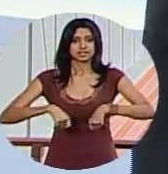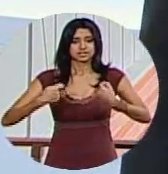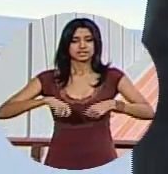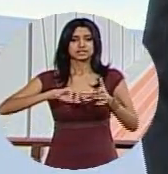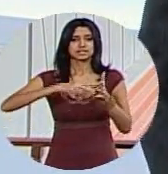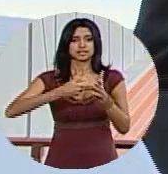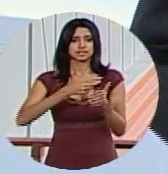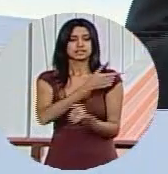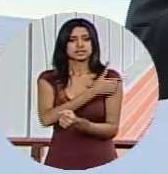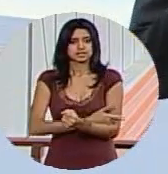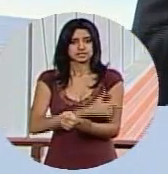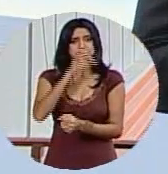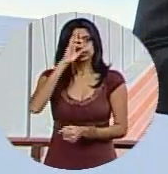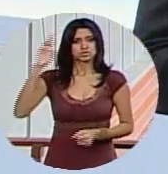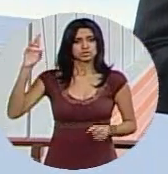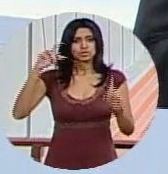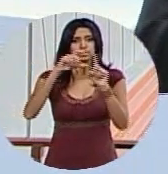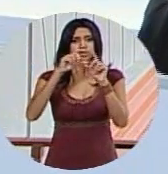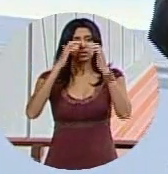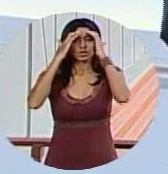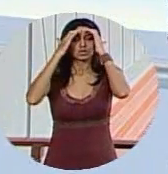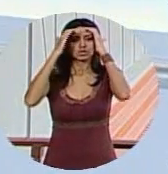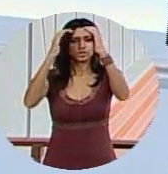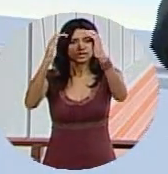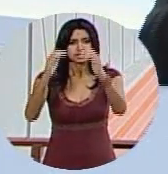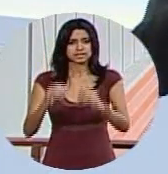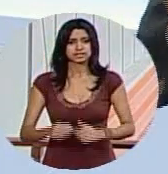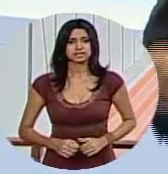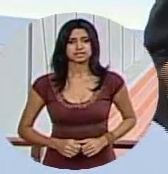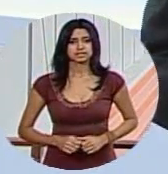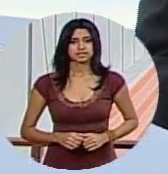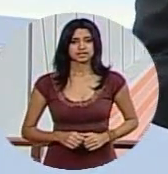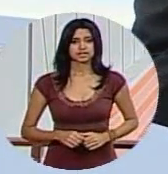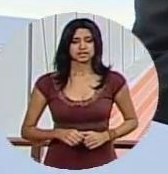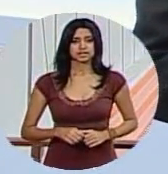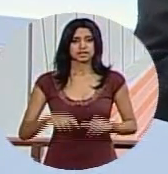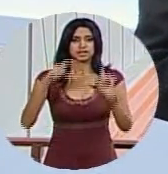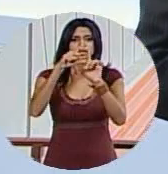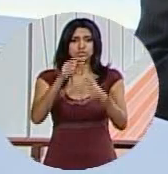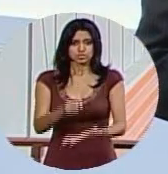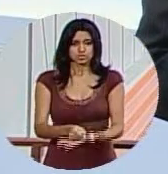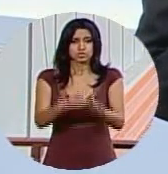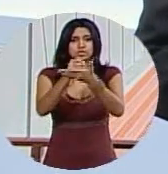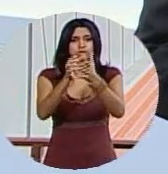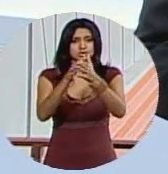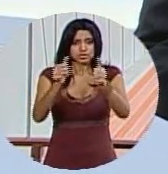Senhor, se curvar a ela, buscar dela o socorro, o